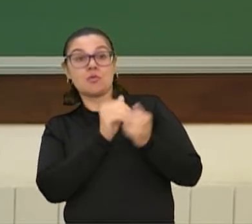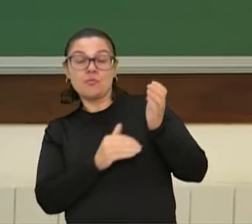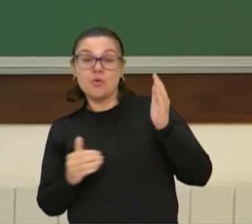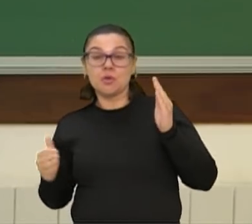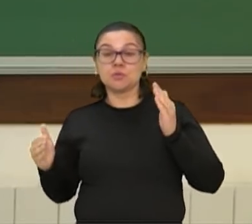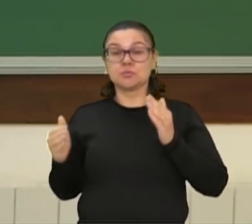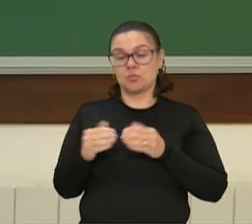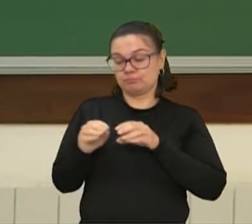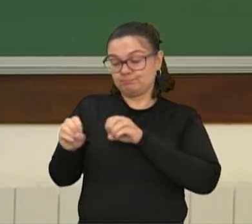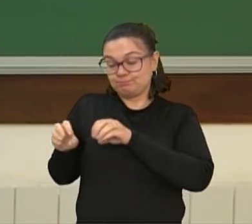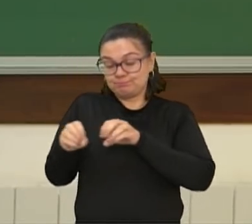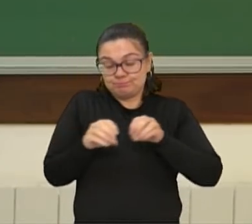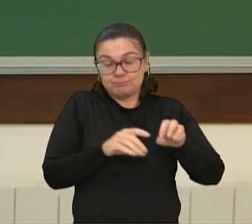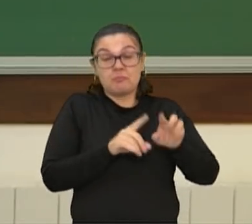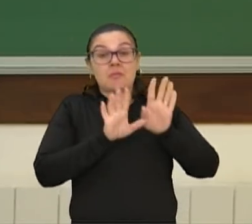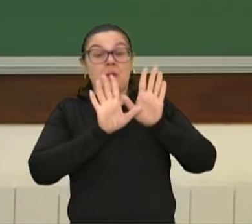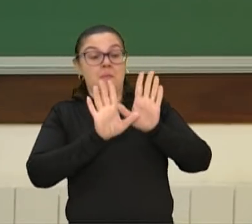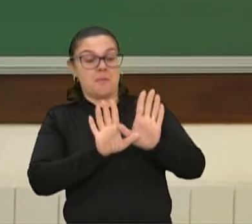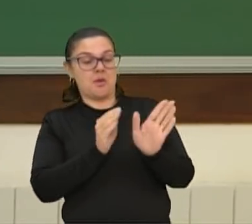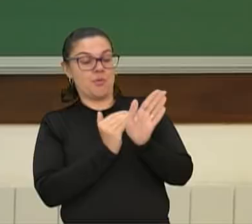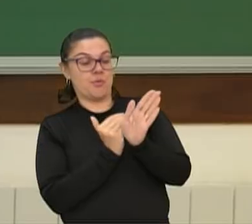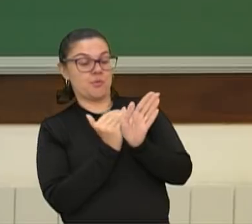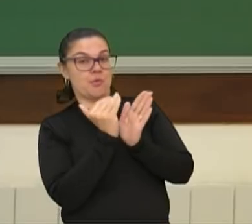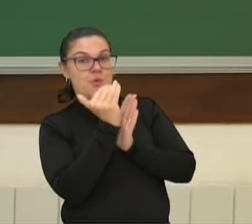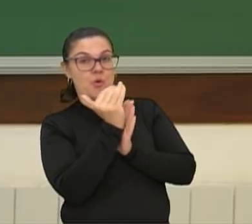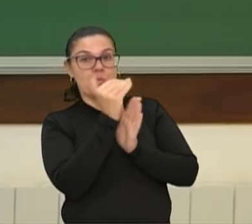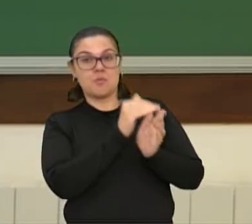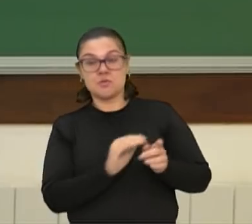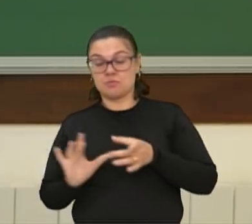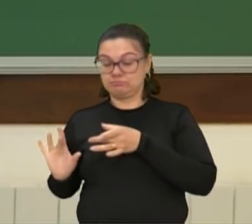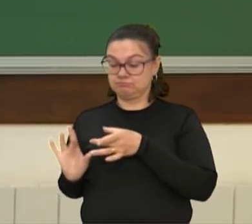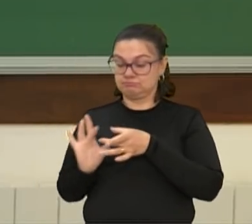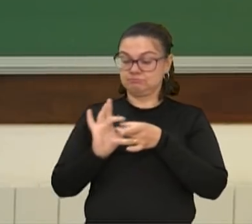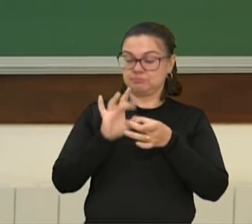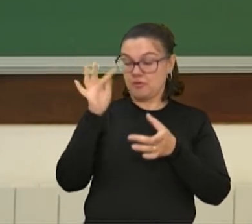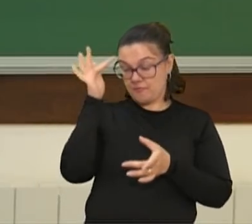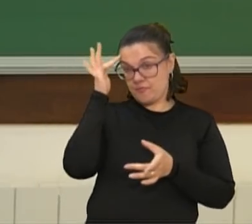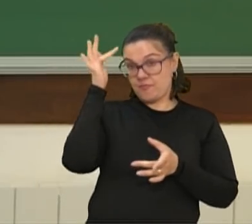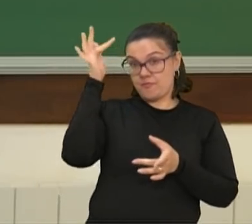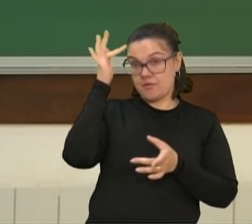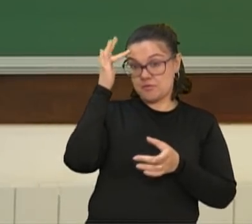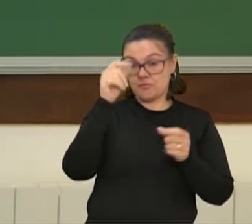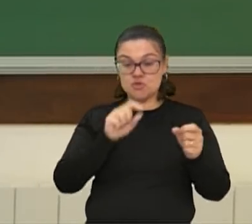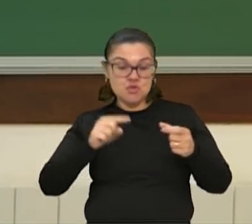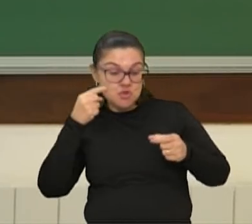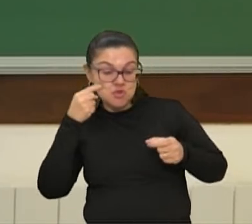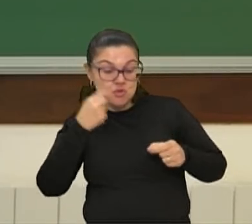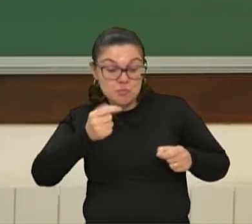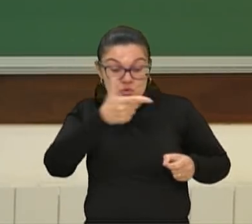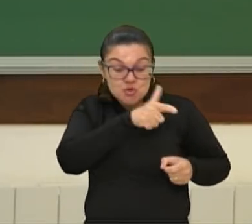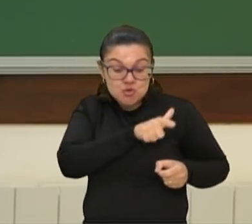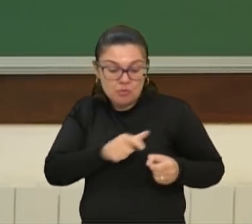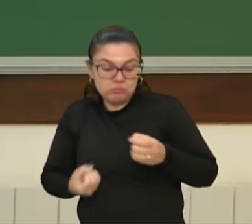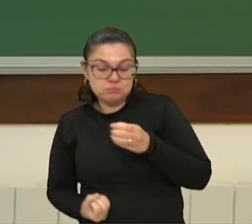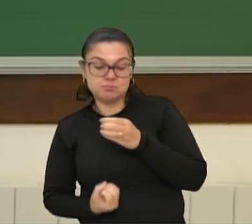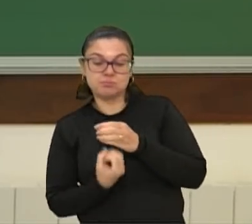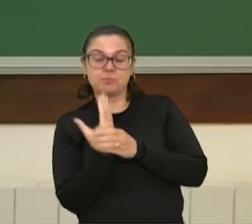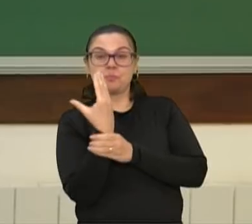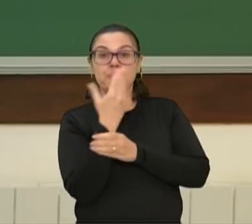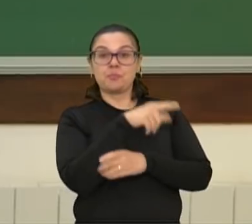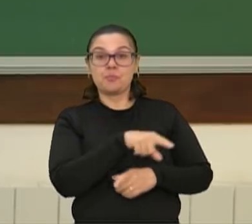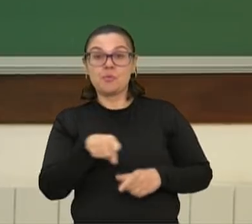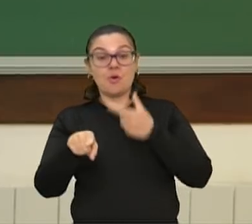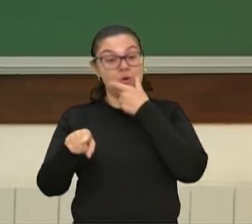patrística. Mas, no começo da escolástica, houve uma redescoberta desse tal